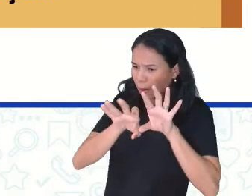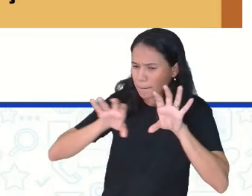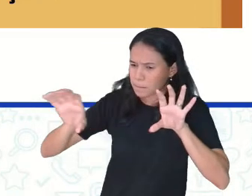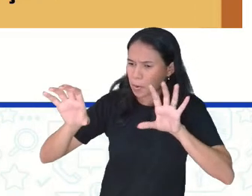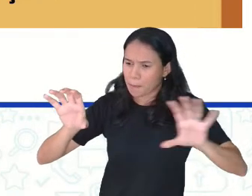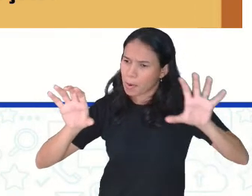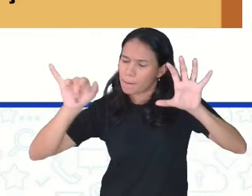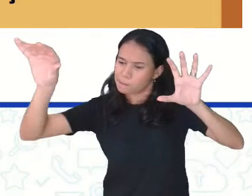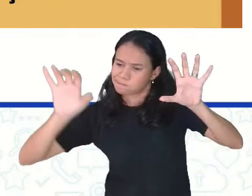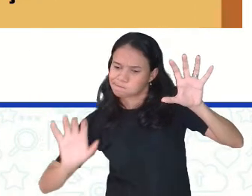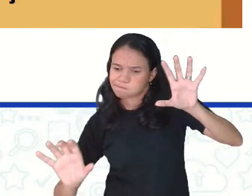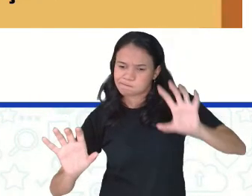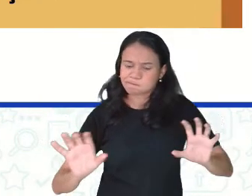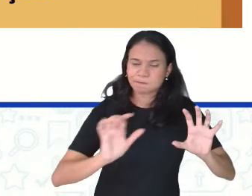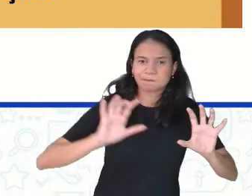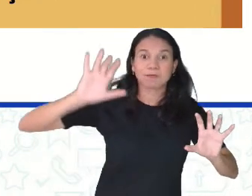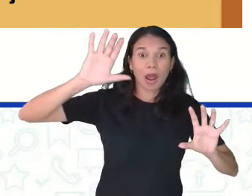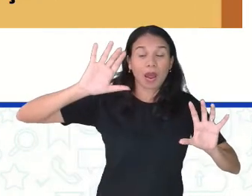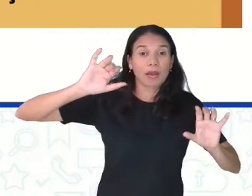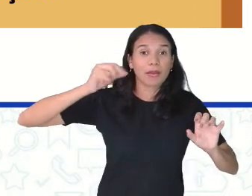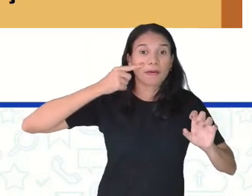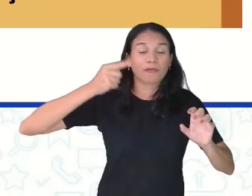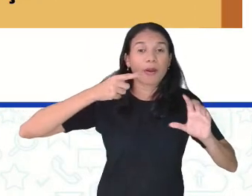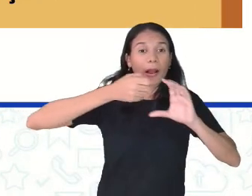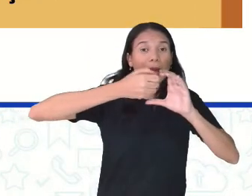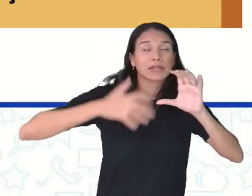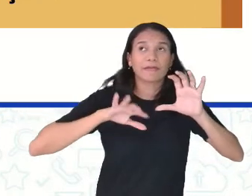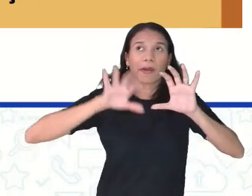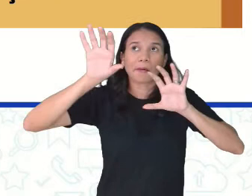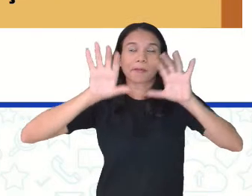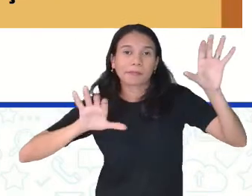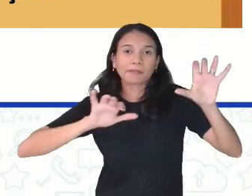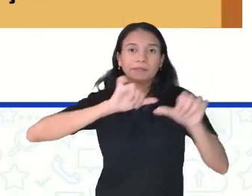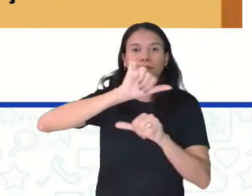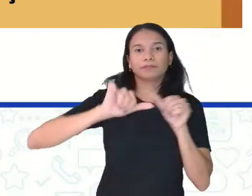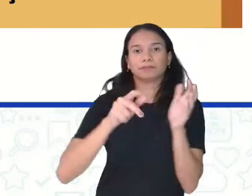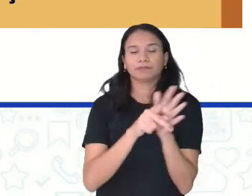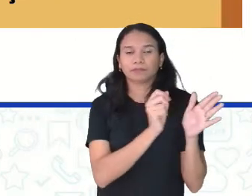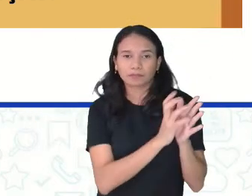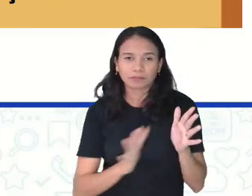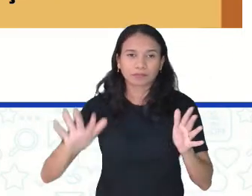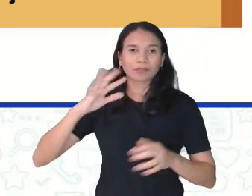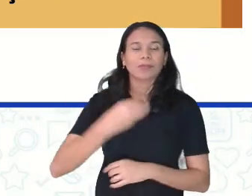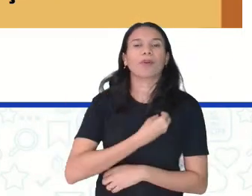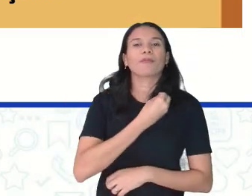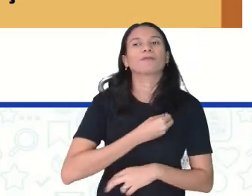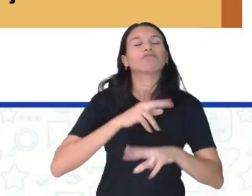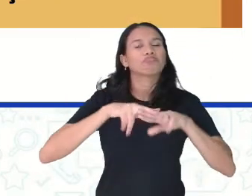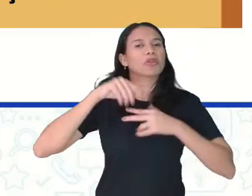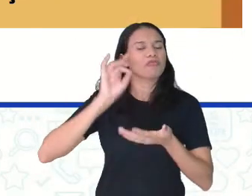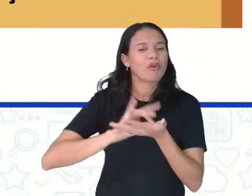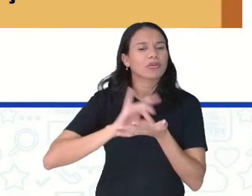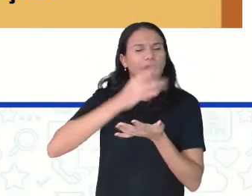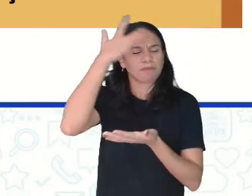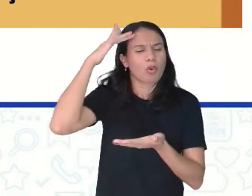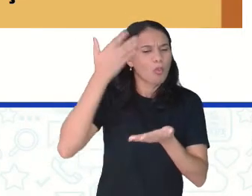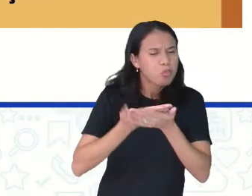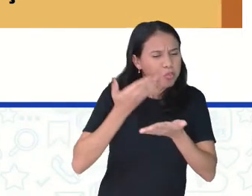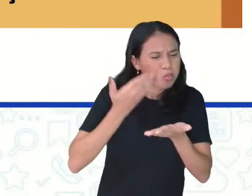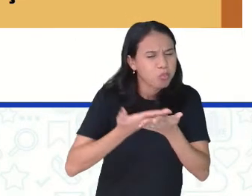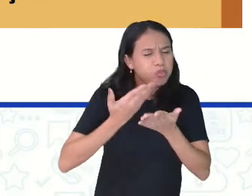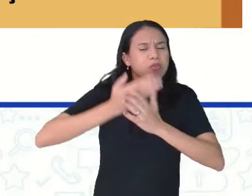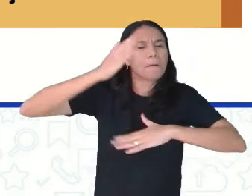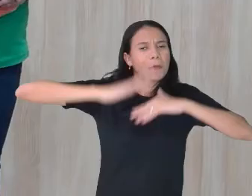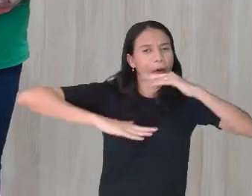mudanças que algumas espécies aparentavam durante o período de vida. Então, aí ele é um grande estudioso, ele é